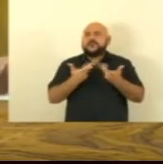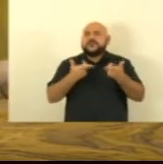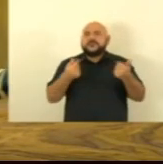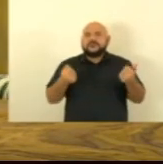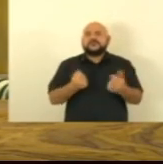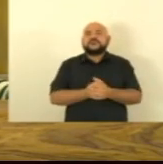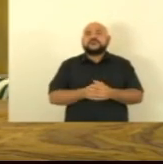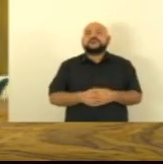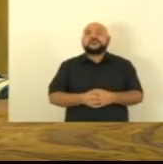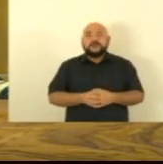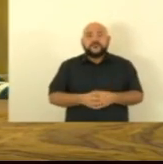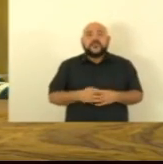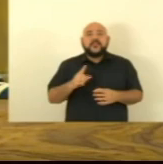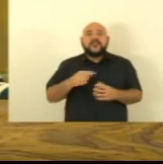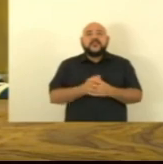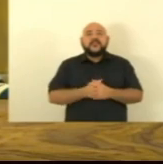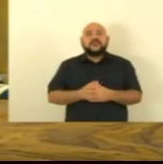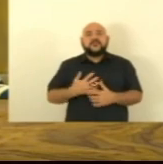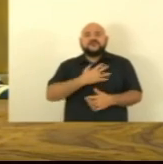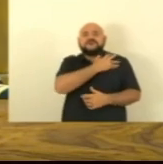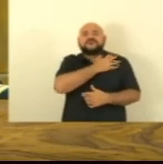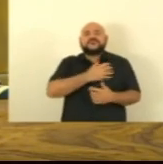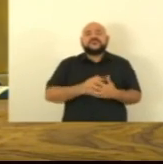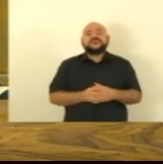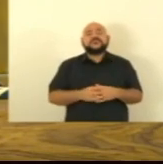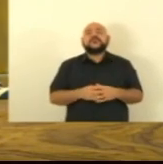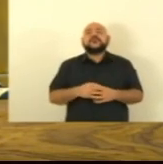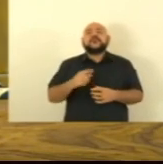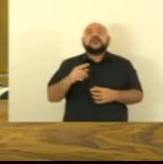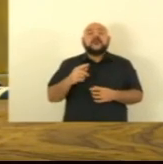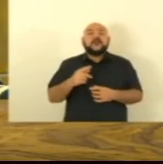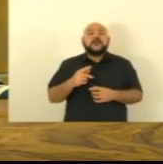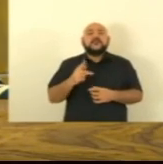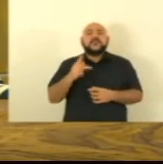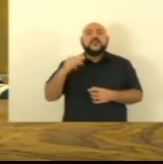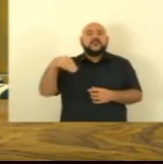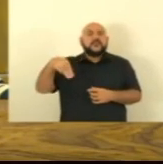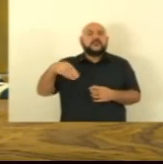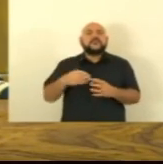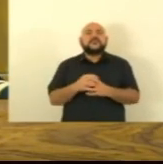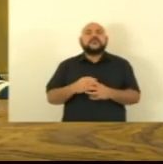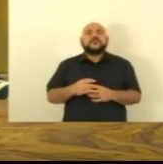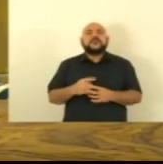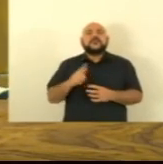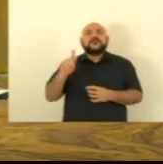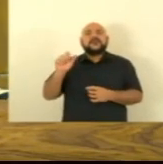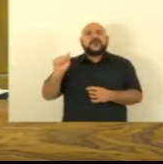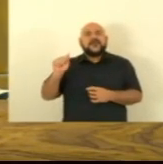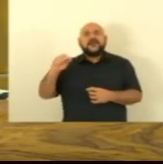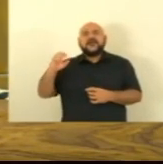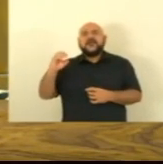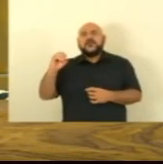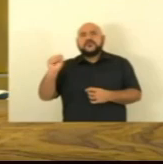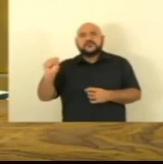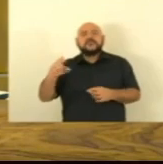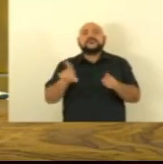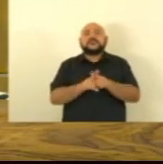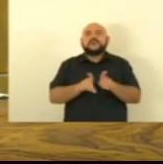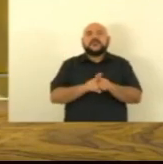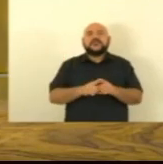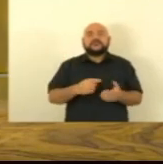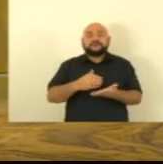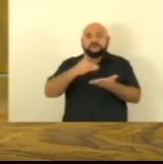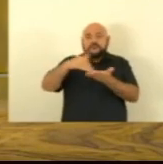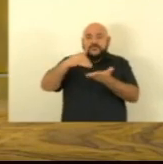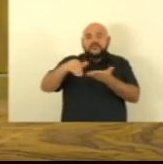nosso comandante-geral da Polícia Militar, Coronel Caos, e também do nosso secretário